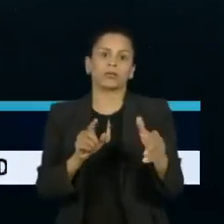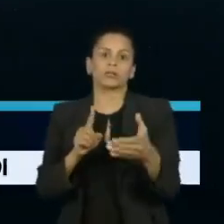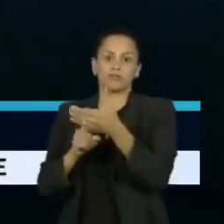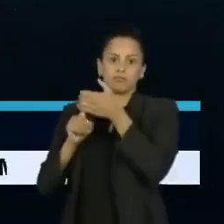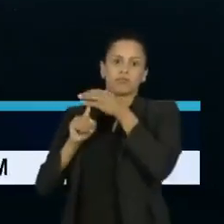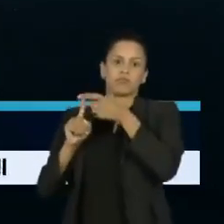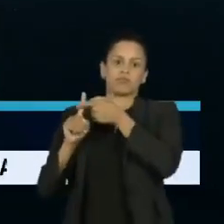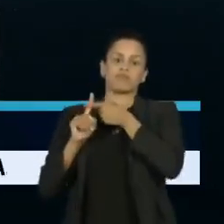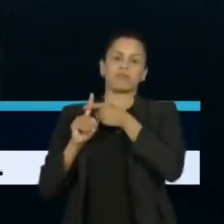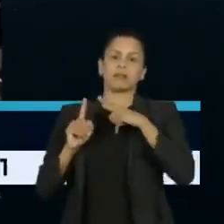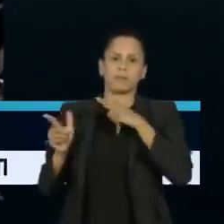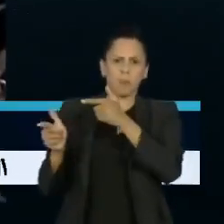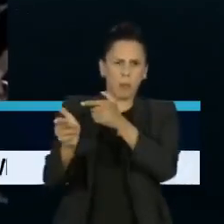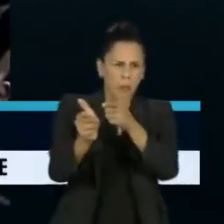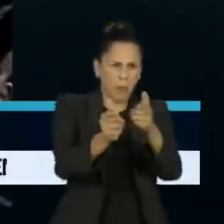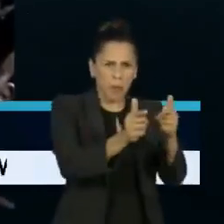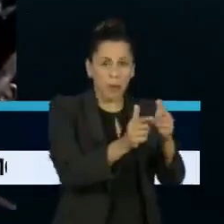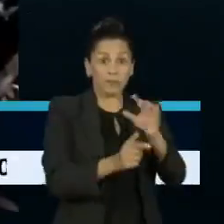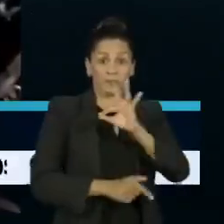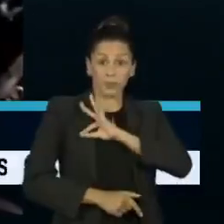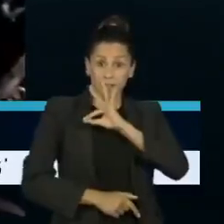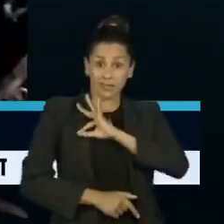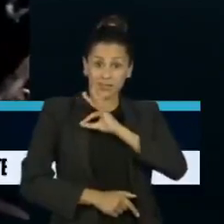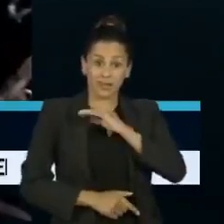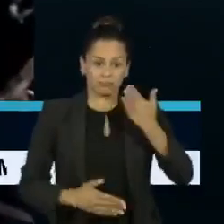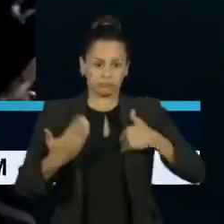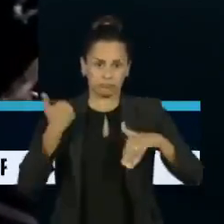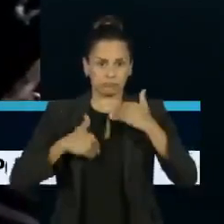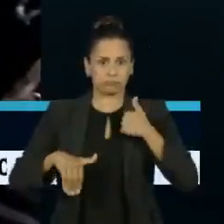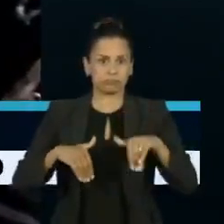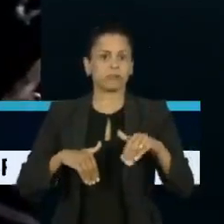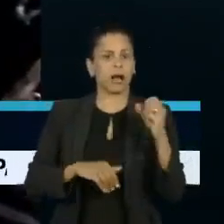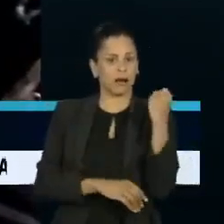diversas vezes. Um policial ficou ferido e está em observação na UTI.